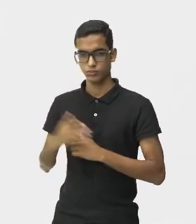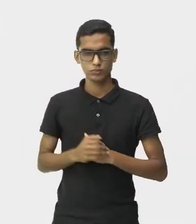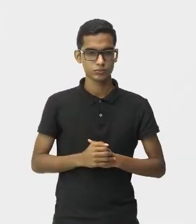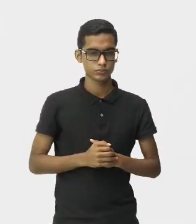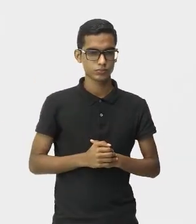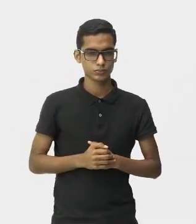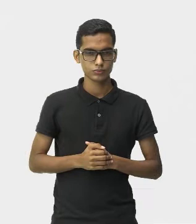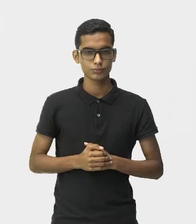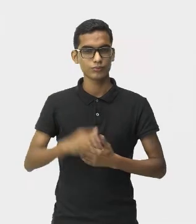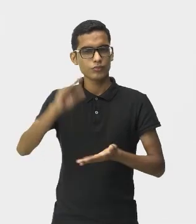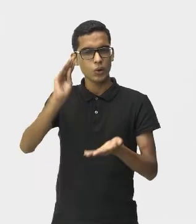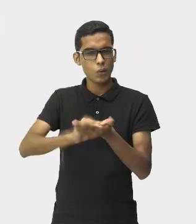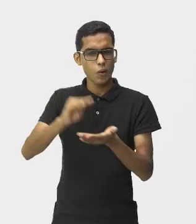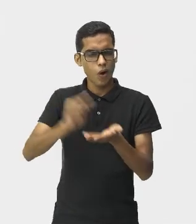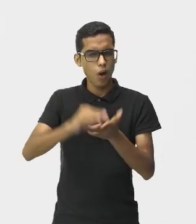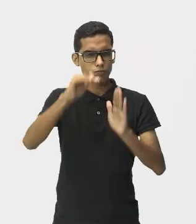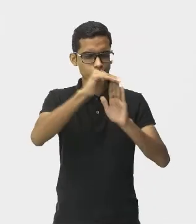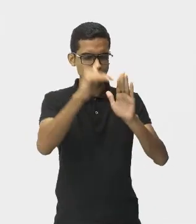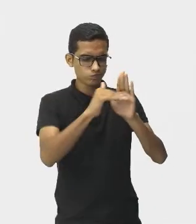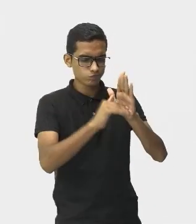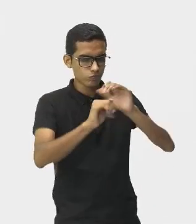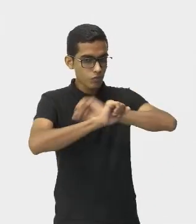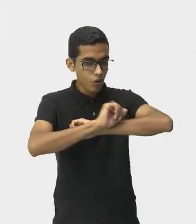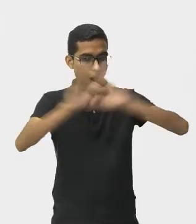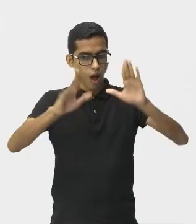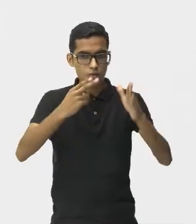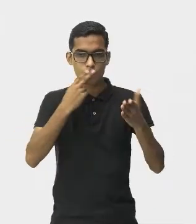Por falta de diretrizes claras, a Carta